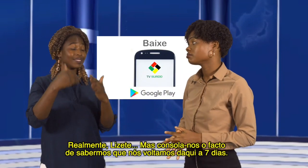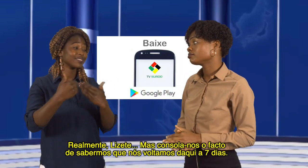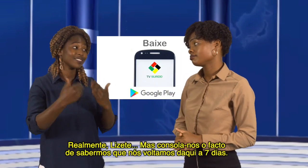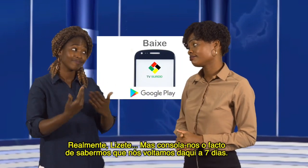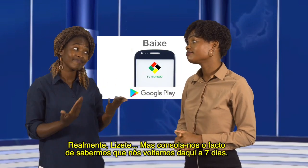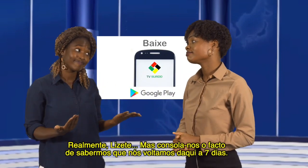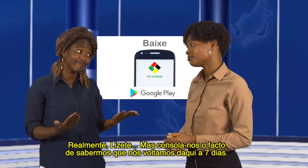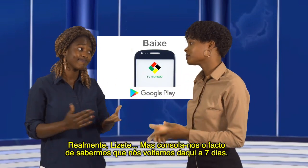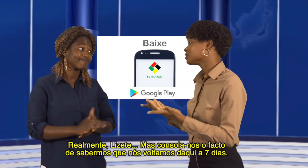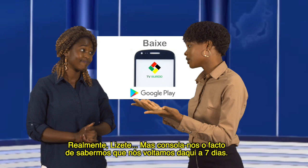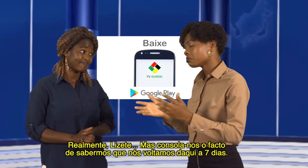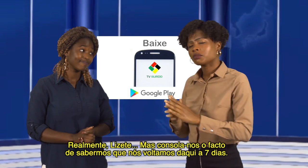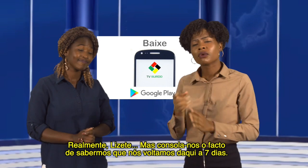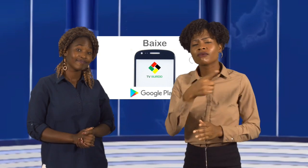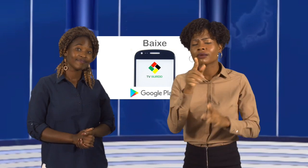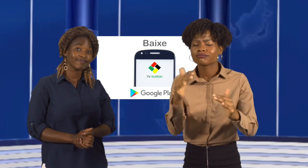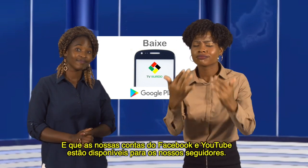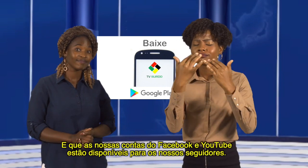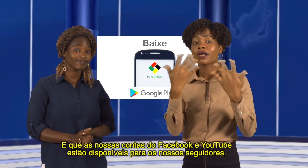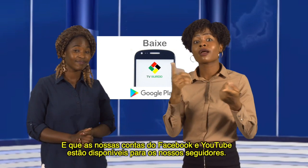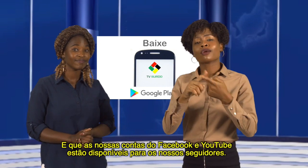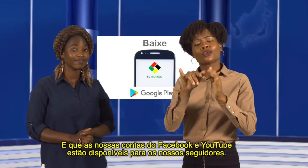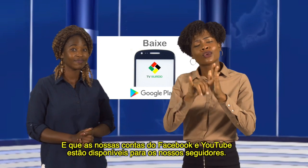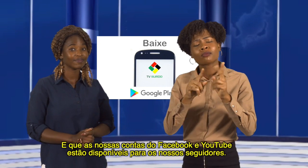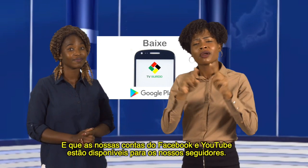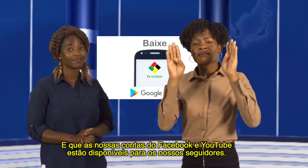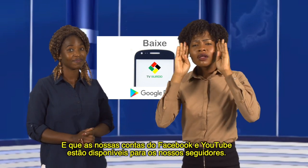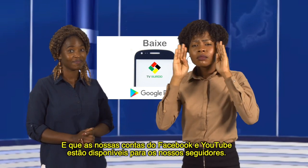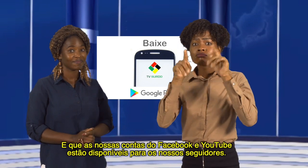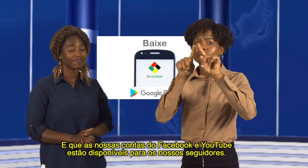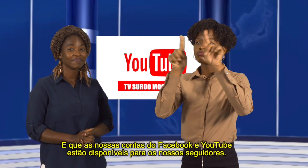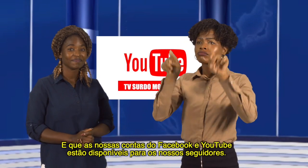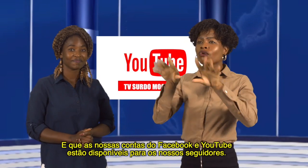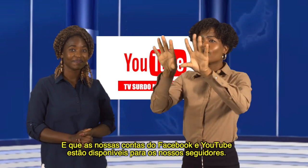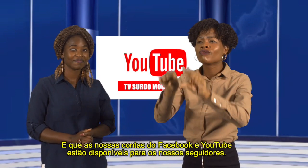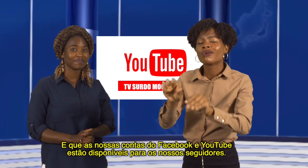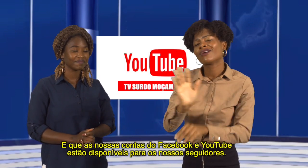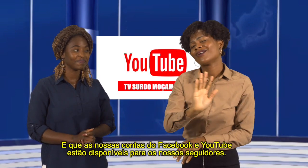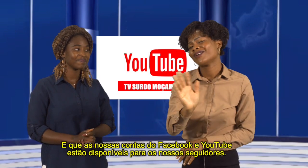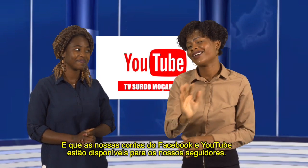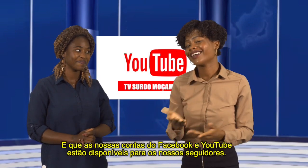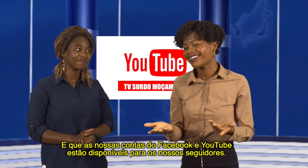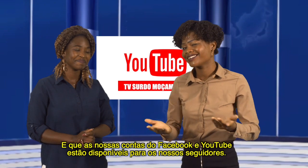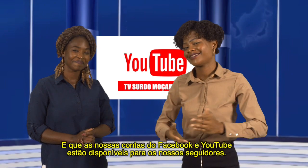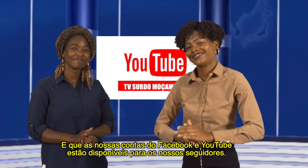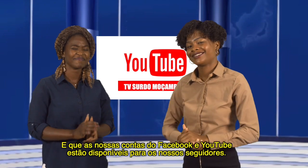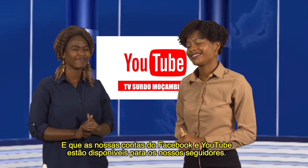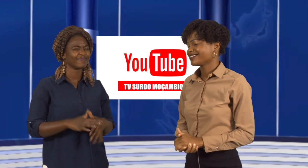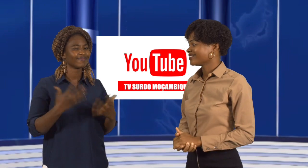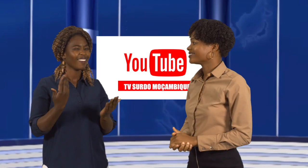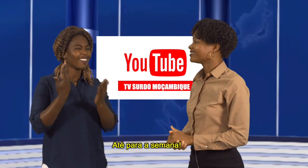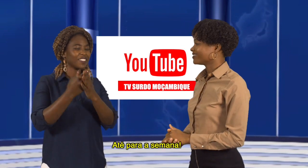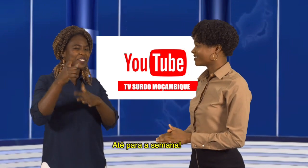sabermos que nós voltamos daqui a sete dias. E que as nossas contas do Facebook e YouTube estão disponíveis para os nossos